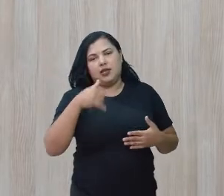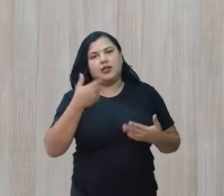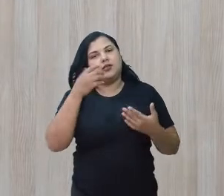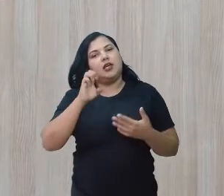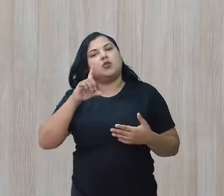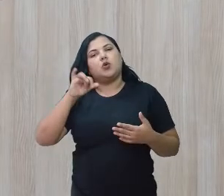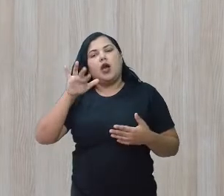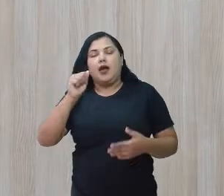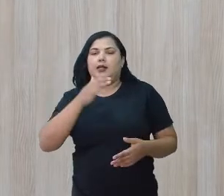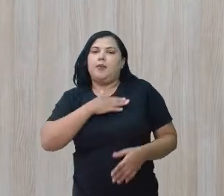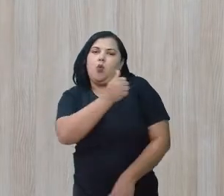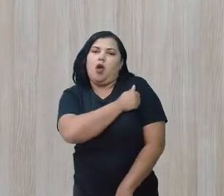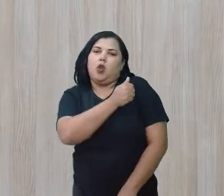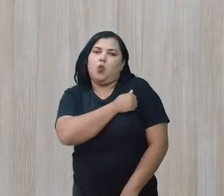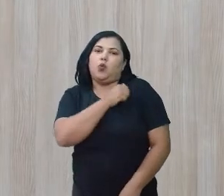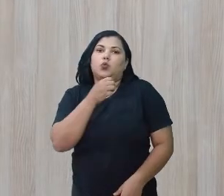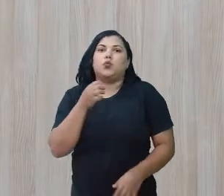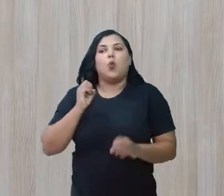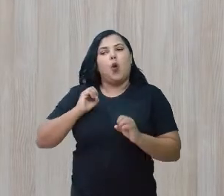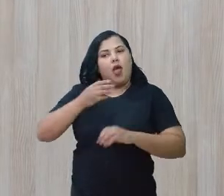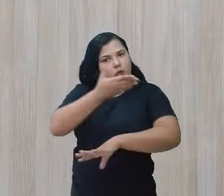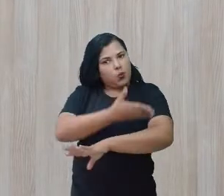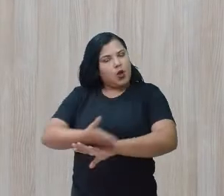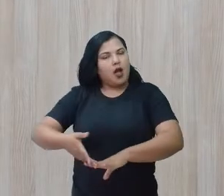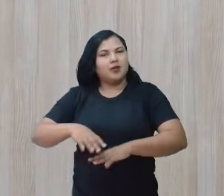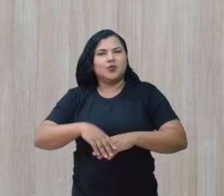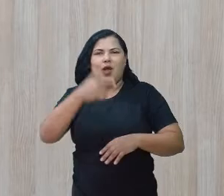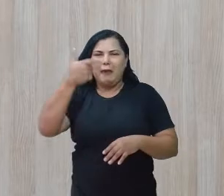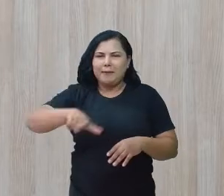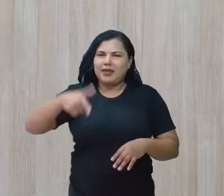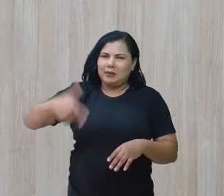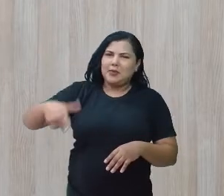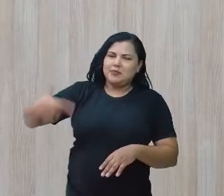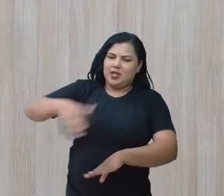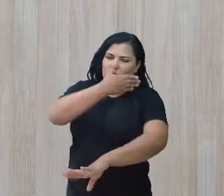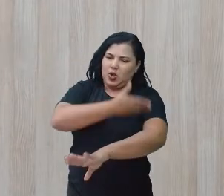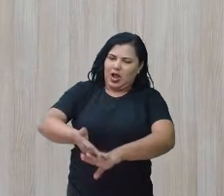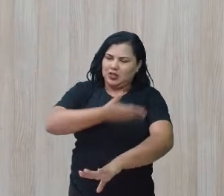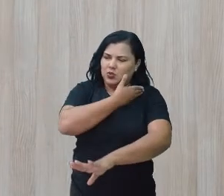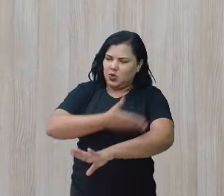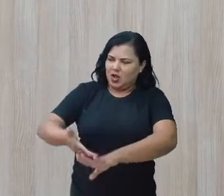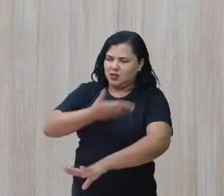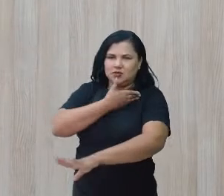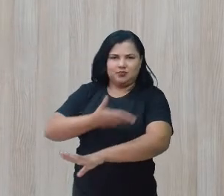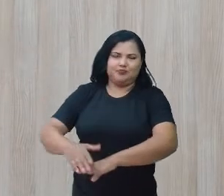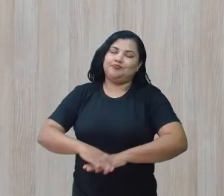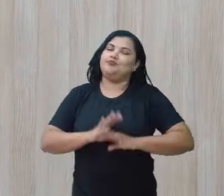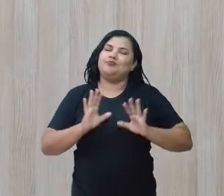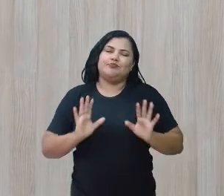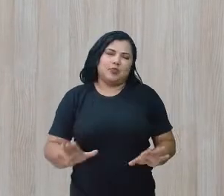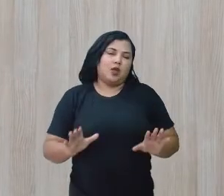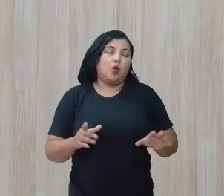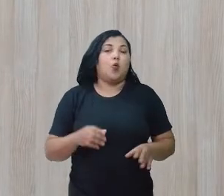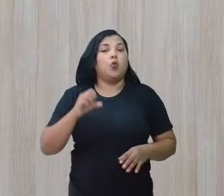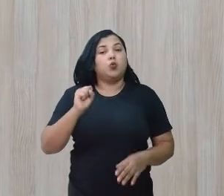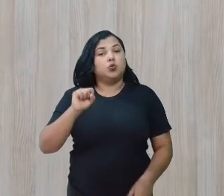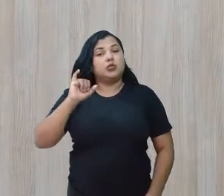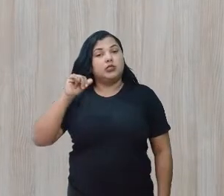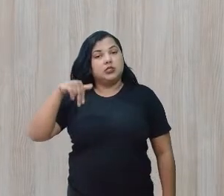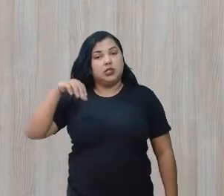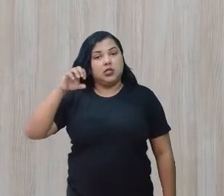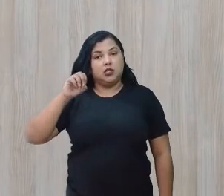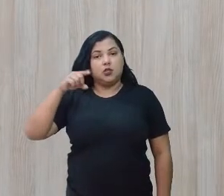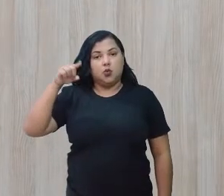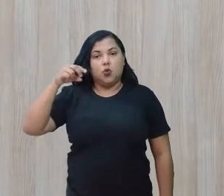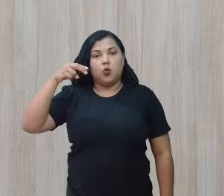o meu aluno é educado. Então, isso fica, ao longo do texto, muito repetitivo. O sinônimo vai me ajudar a trazer, de repente,